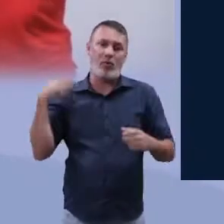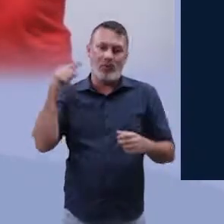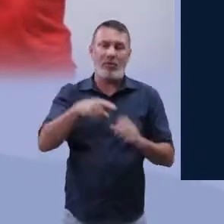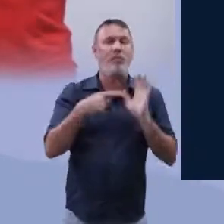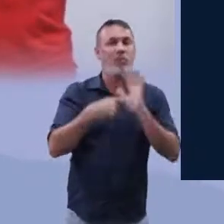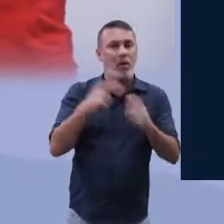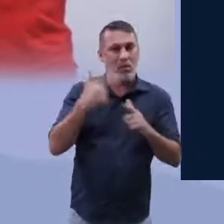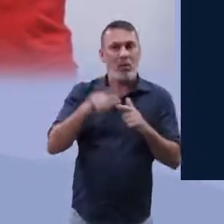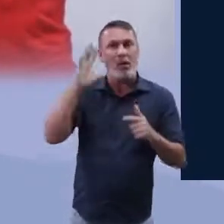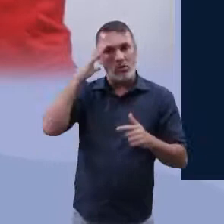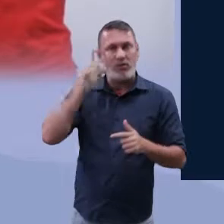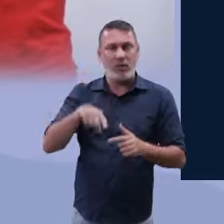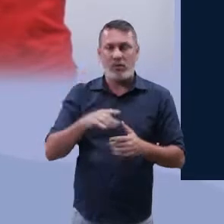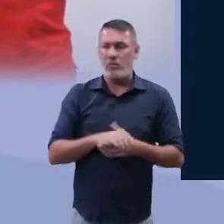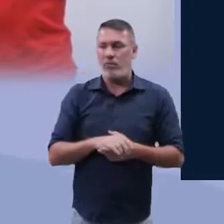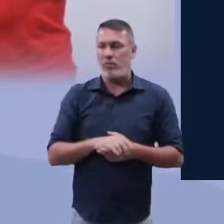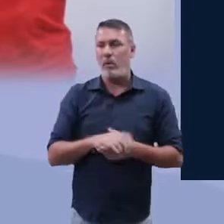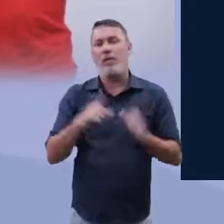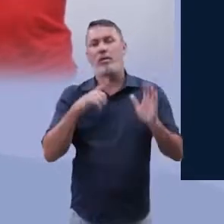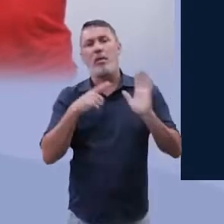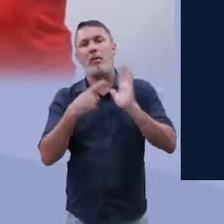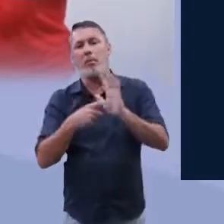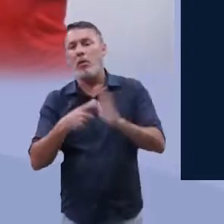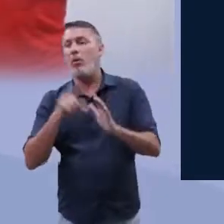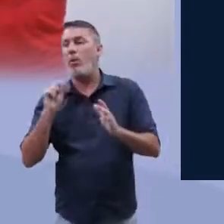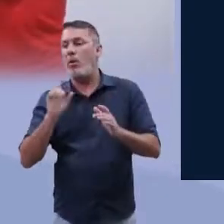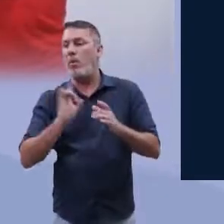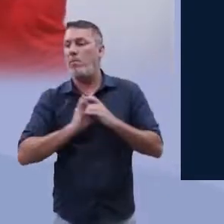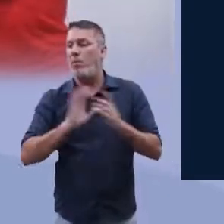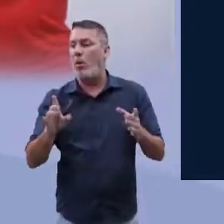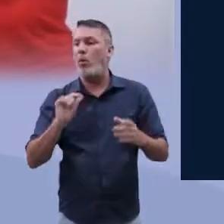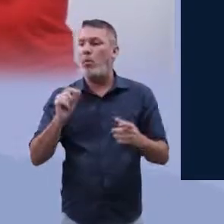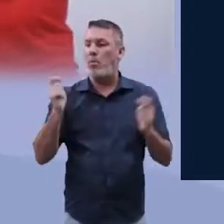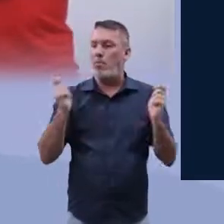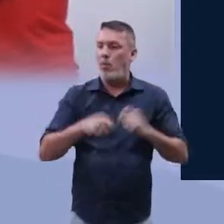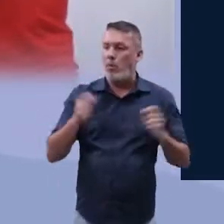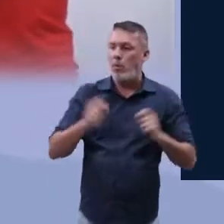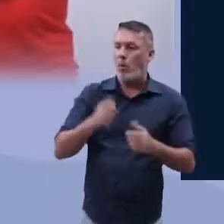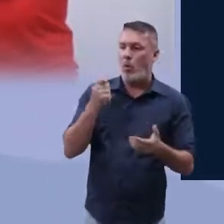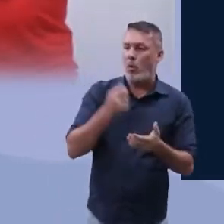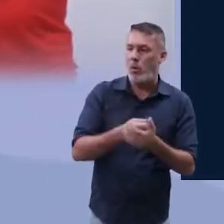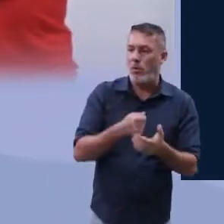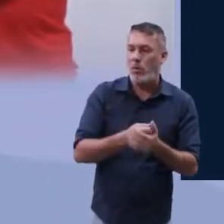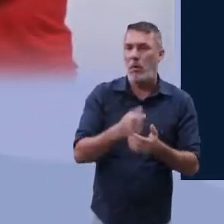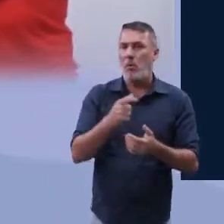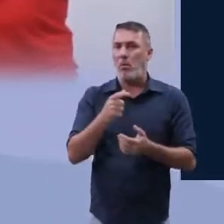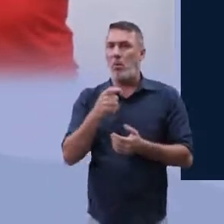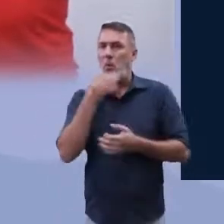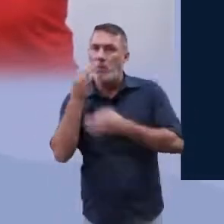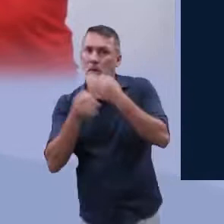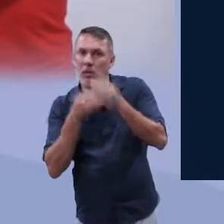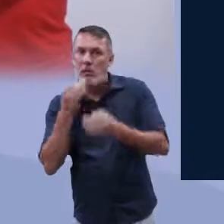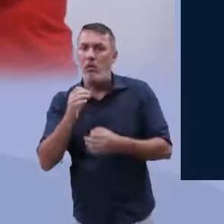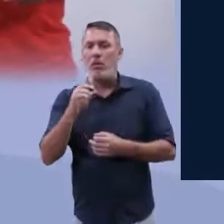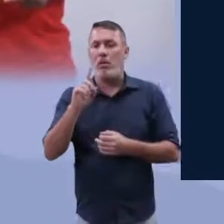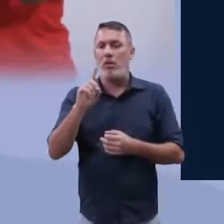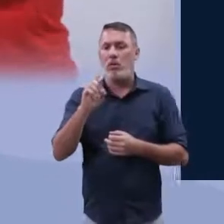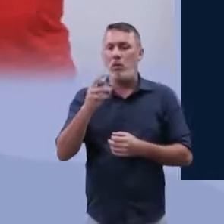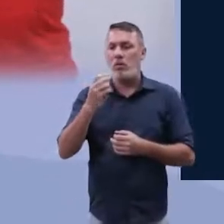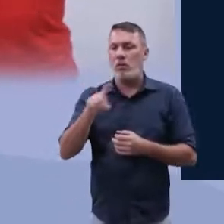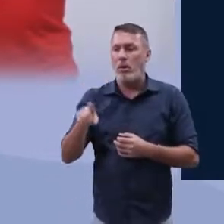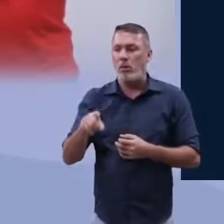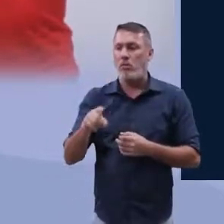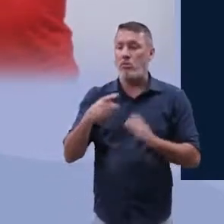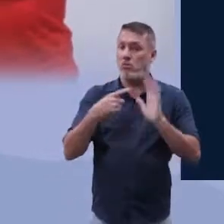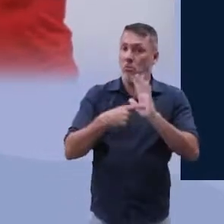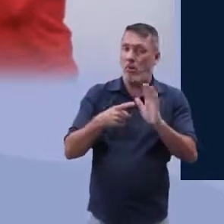gente está aqui, para resolver esse problema, não é? Então, eles expressam permissão, possibilidade, obrigação, dedução.